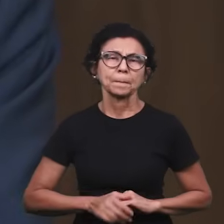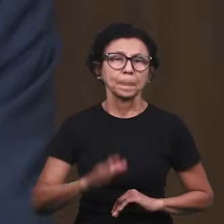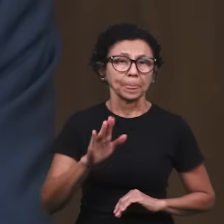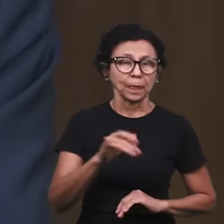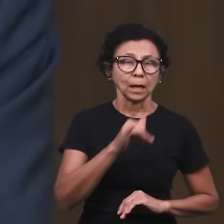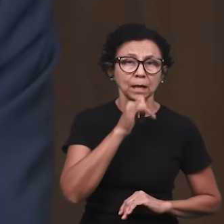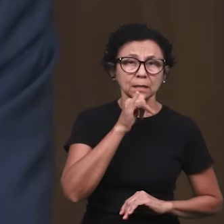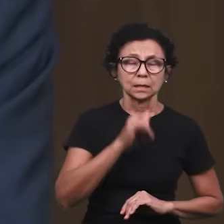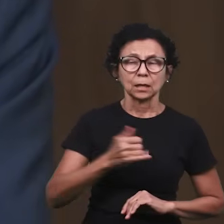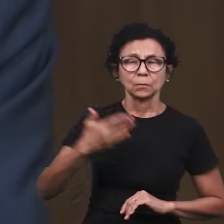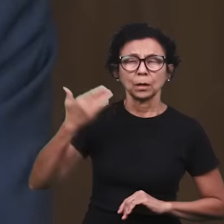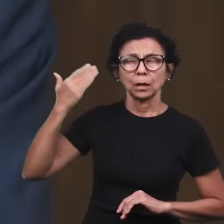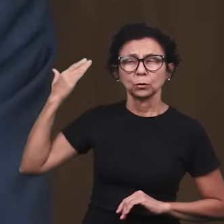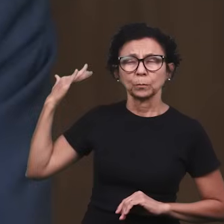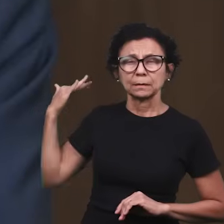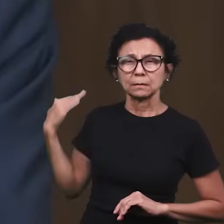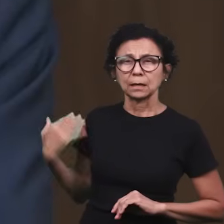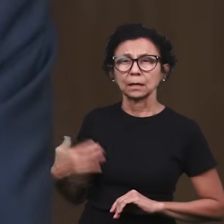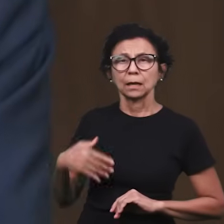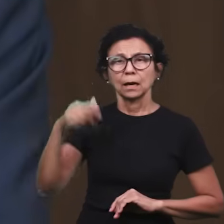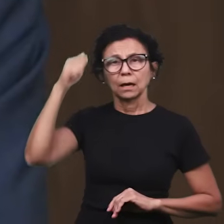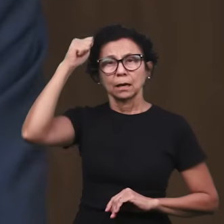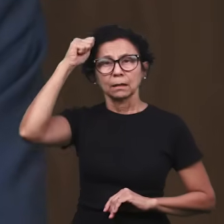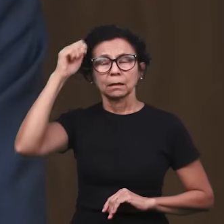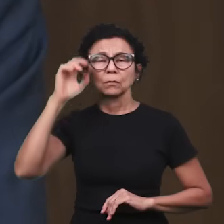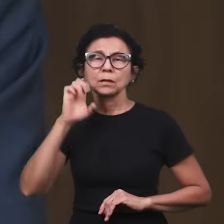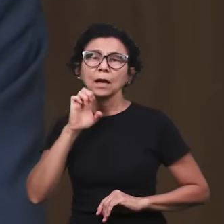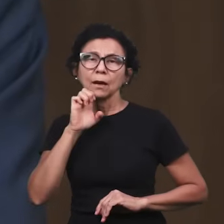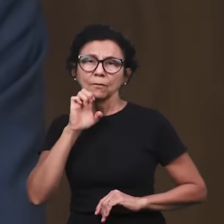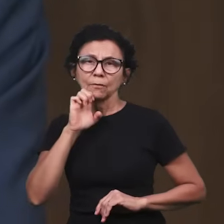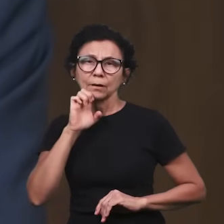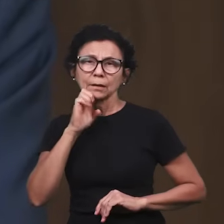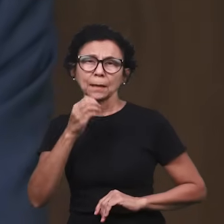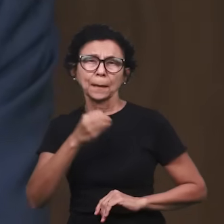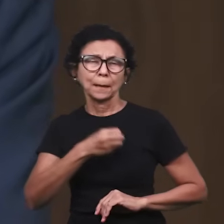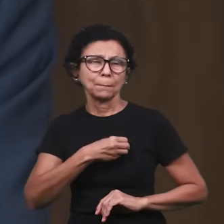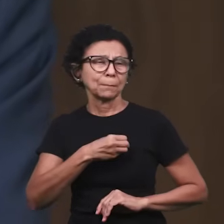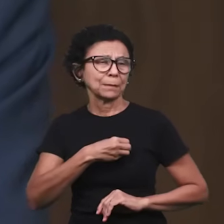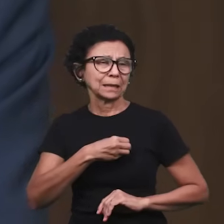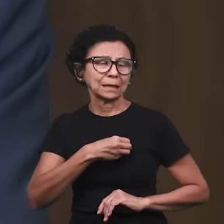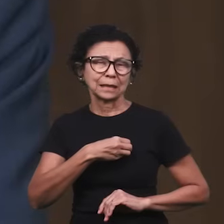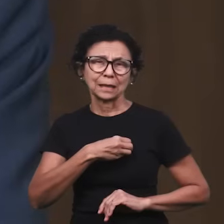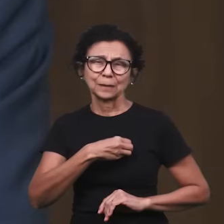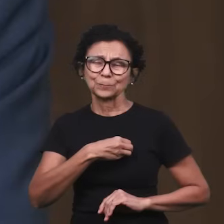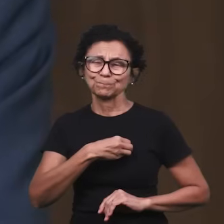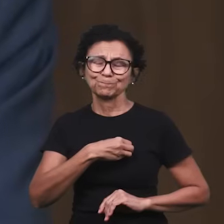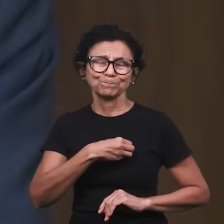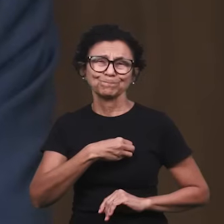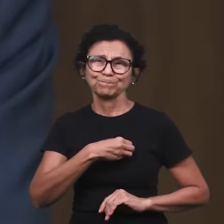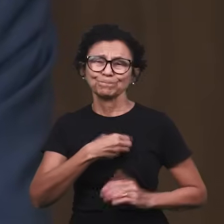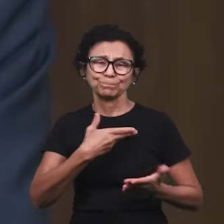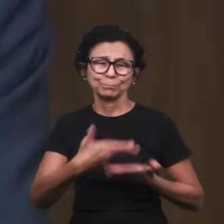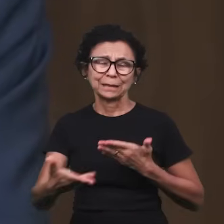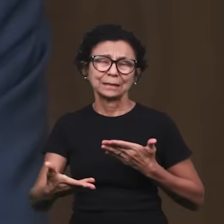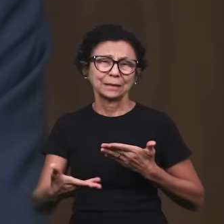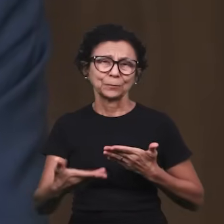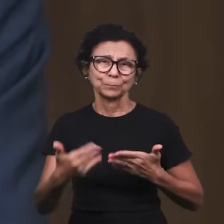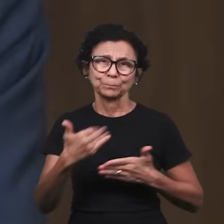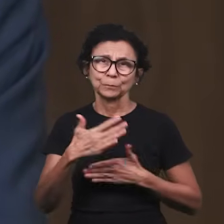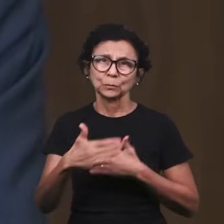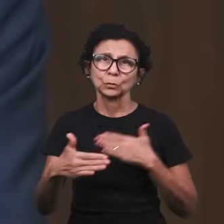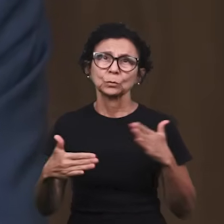quando Adão e Eva pecaram, perderam tudo. Né? Foram expulsos da eternidade, perderam, mas o Senhor não tocou no